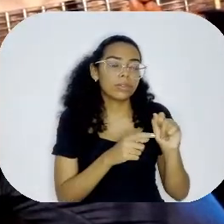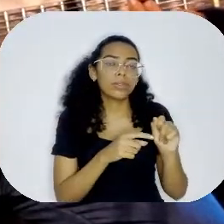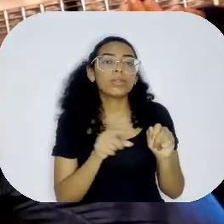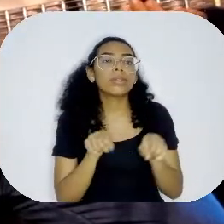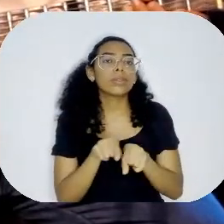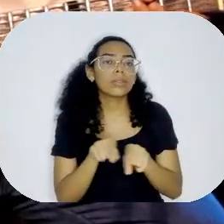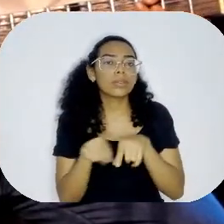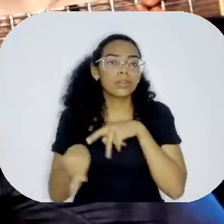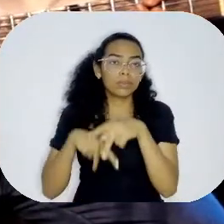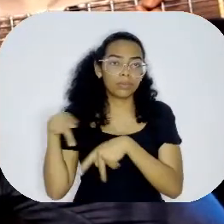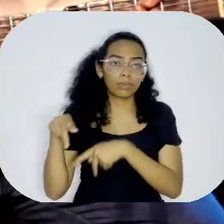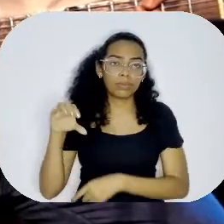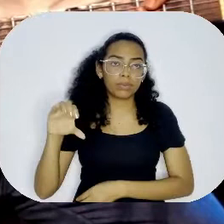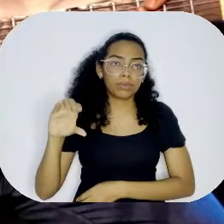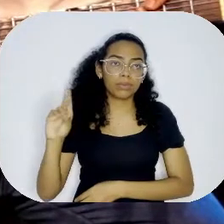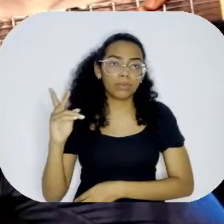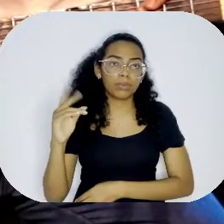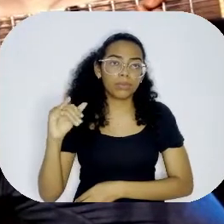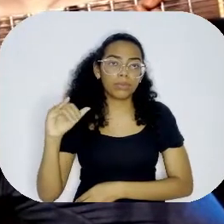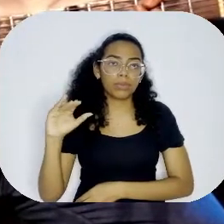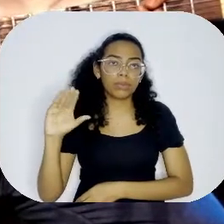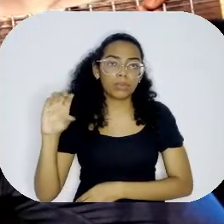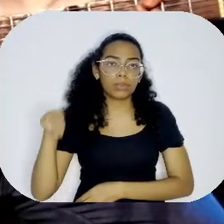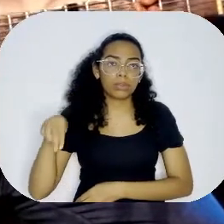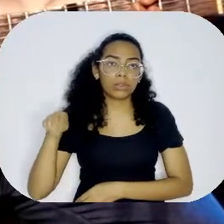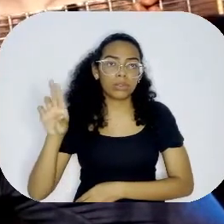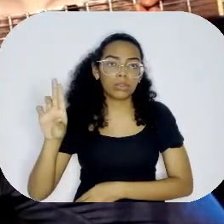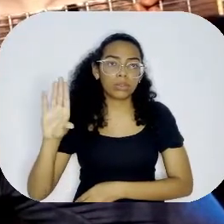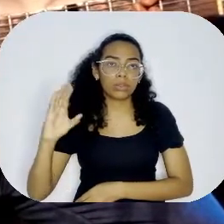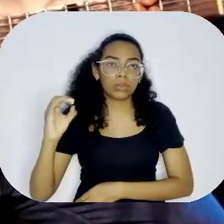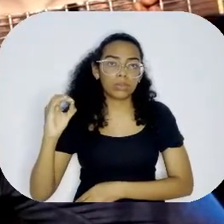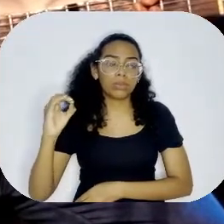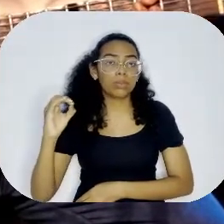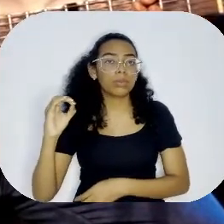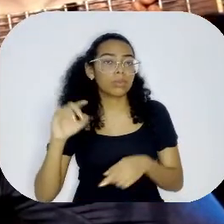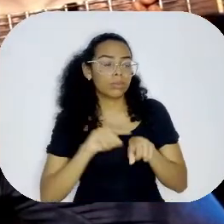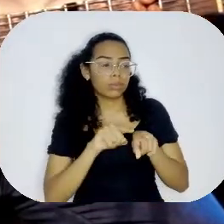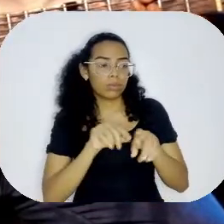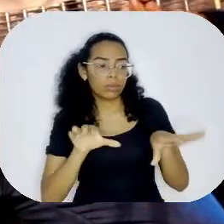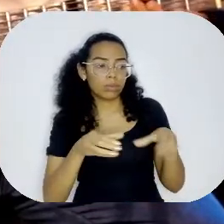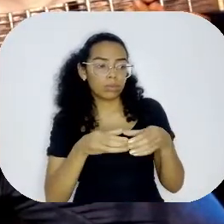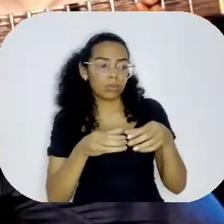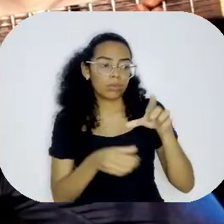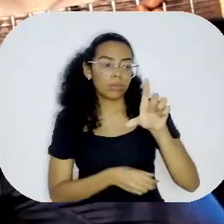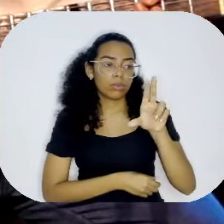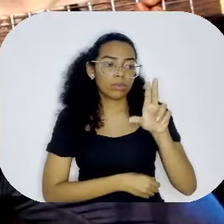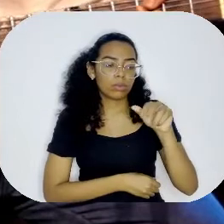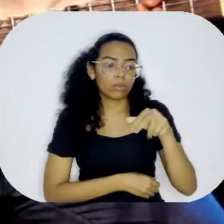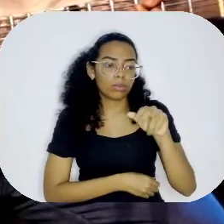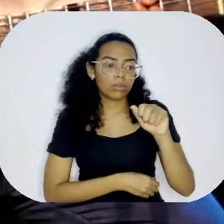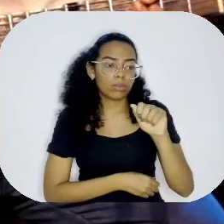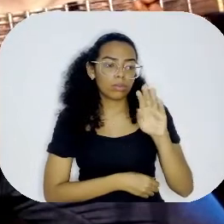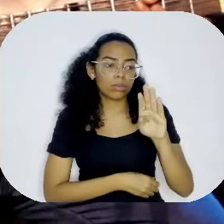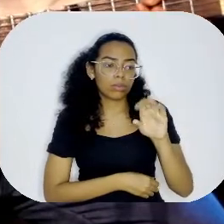nas comunidades nativas do Xingu, tem uma ela é muito cantada na biodança, tem uma comunidade Xamalu na Bolívia, que faz um ritual